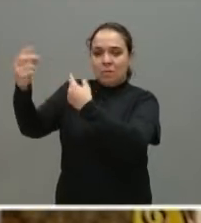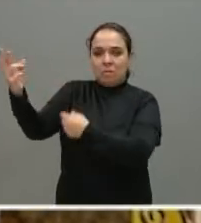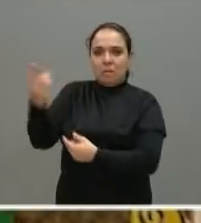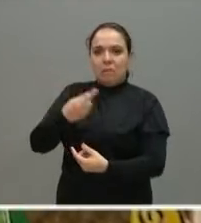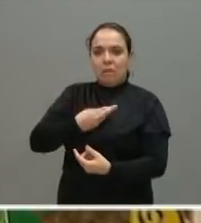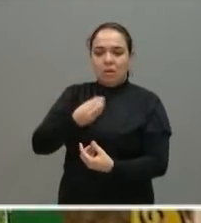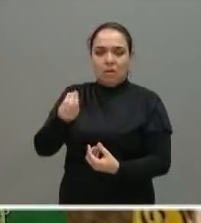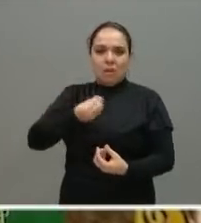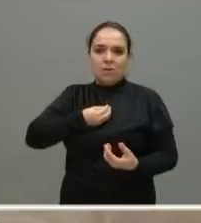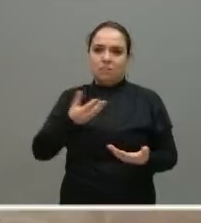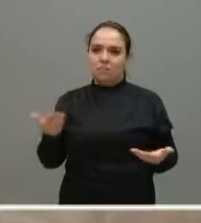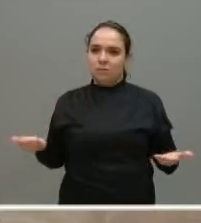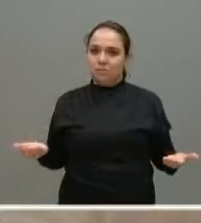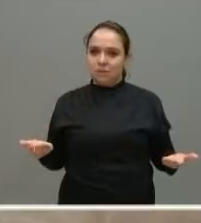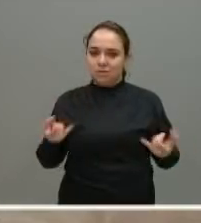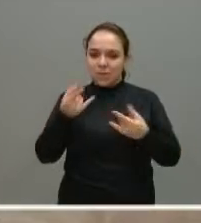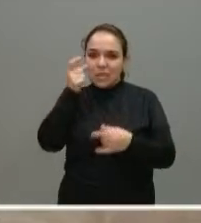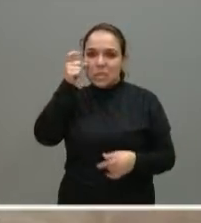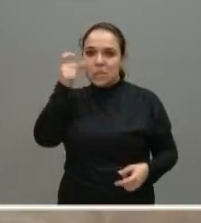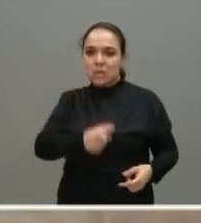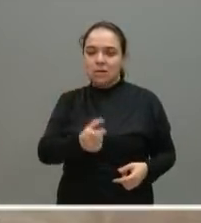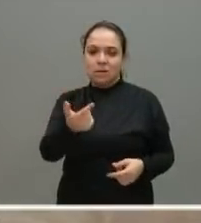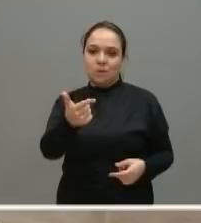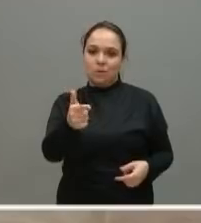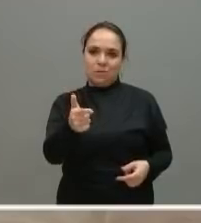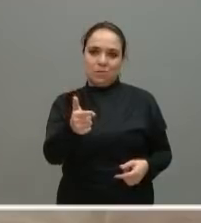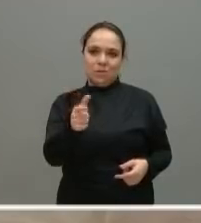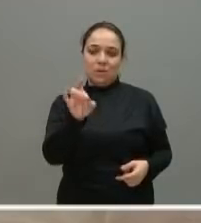isso, ao se aproximar, disse Jesus,